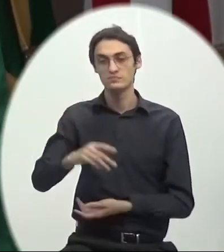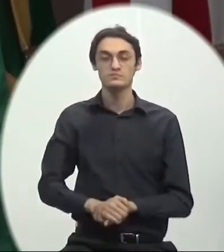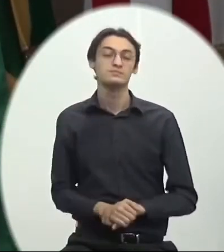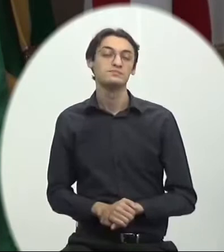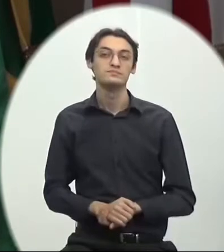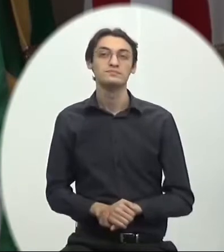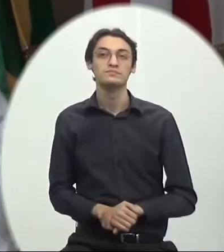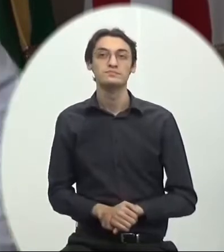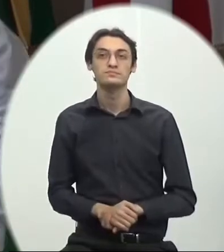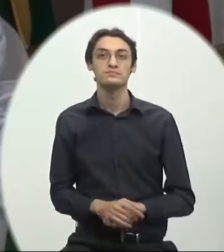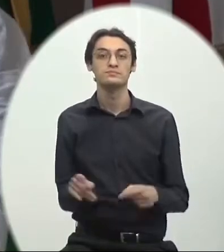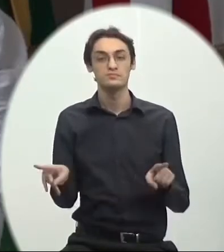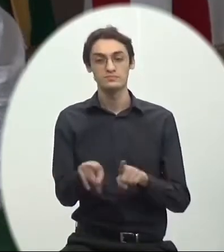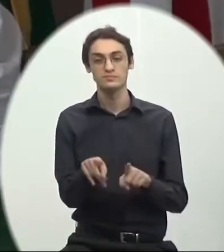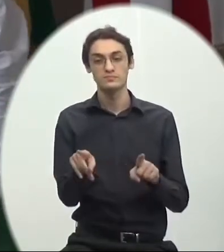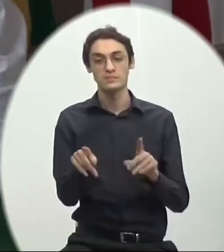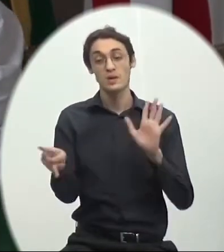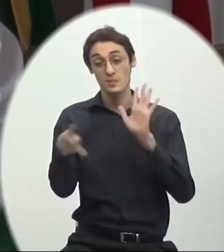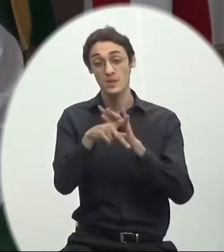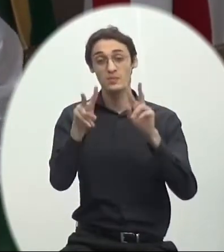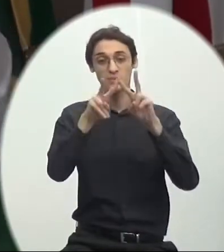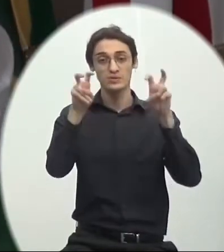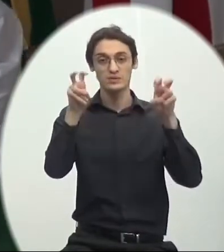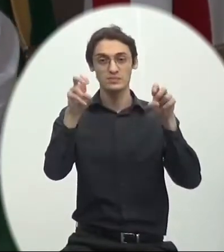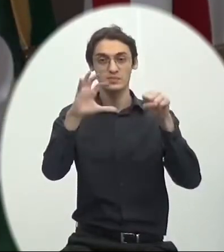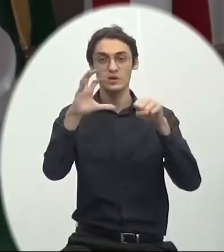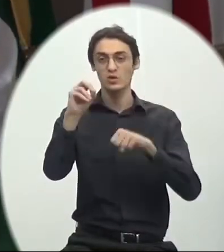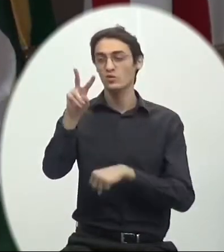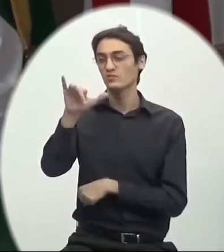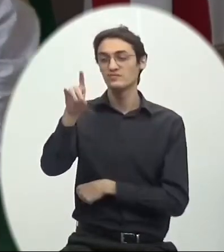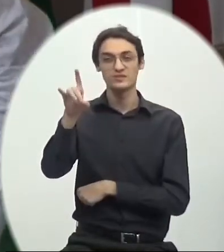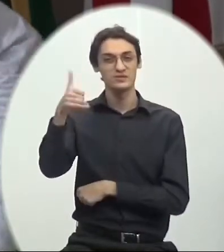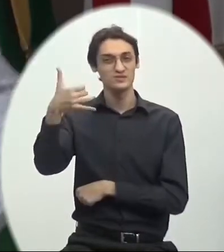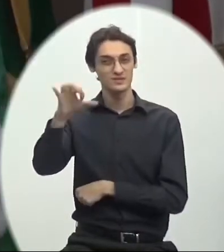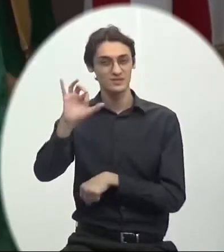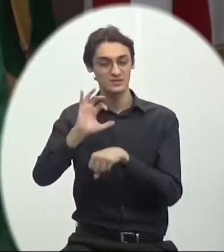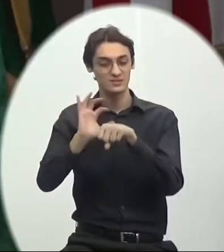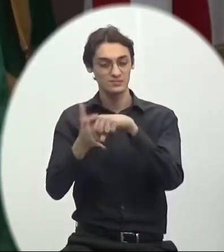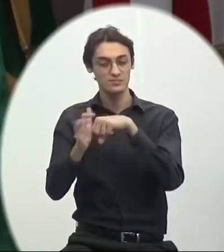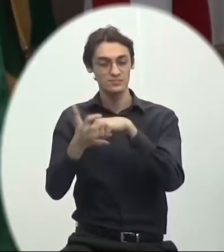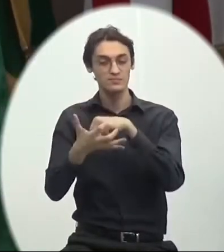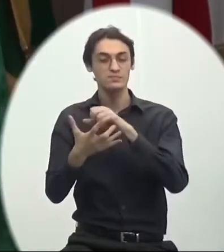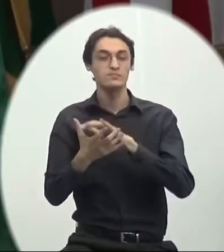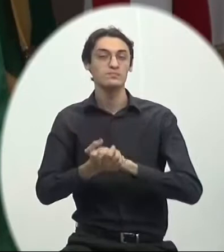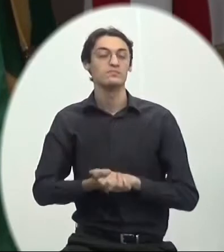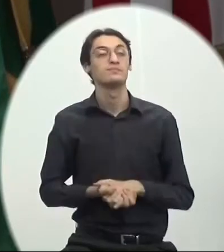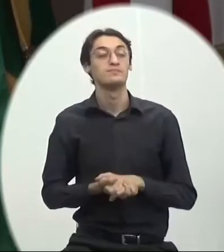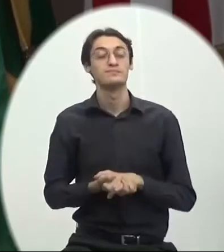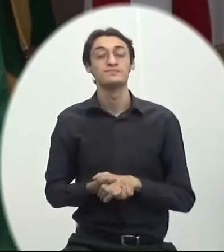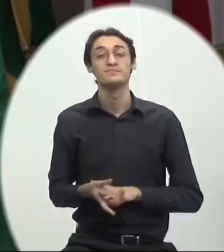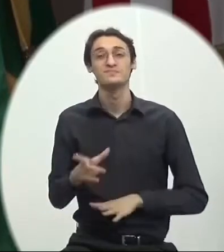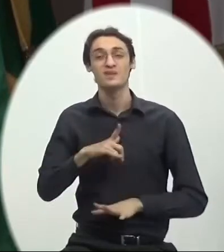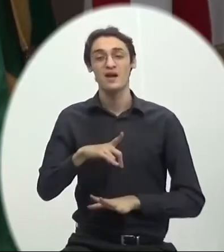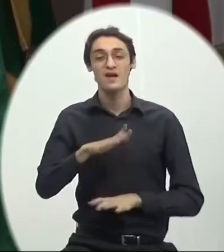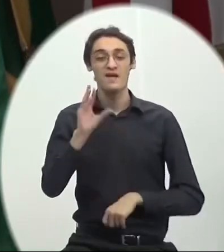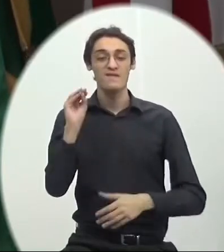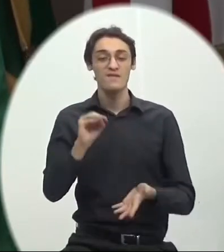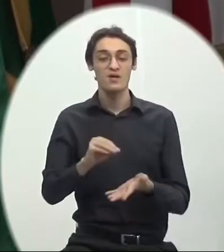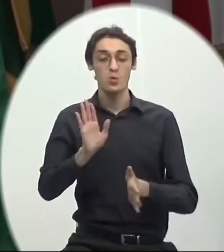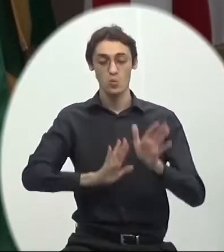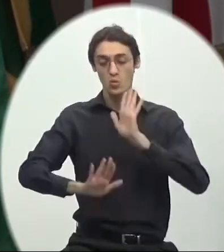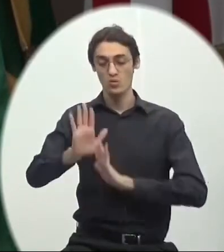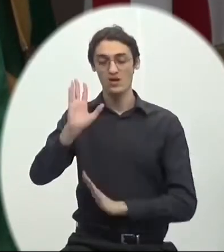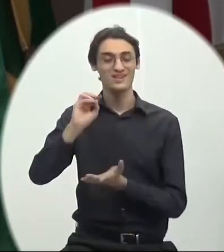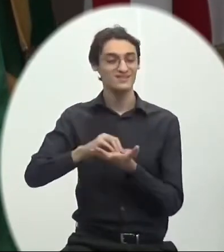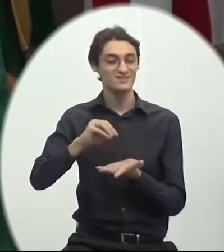do Covid-19, com relação, muitas vezes, o descuidado com relação